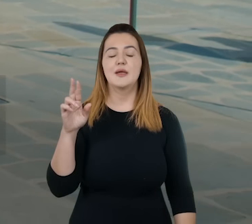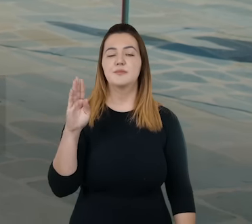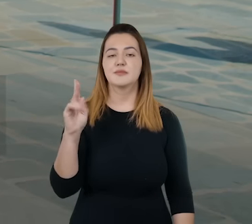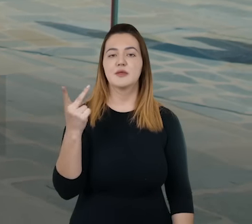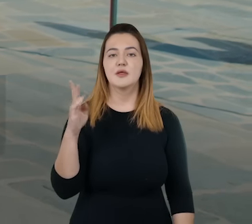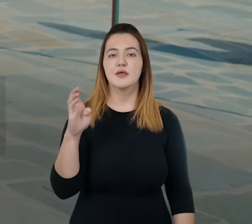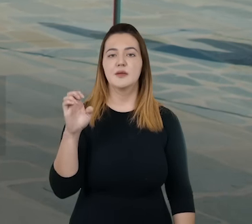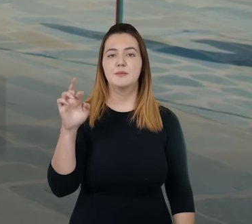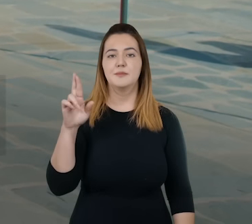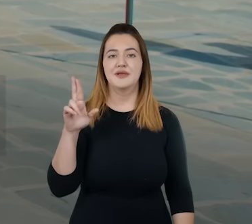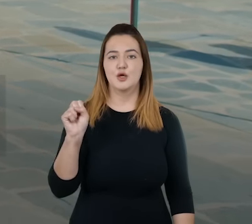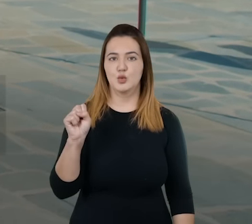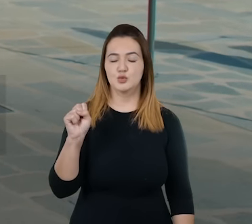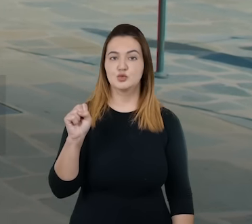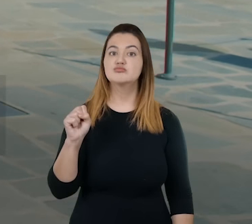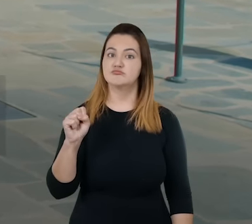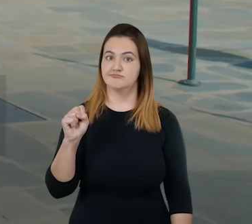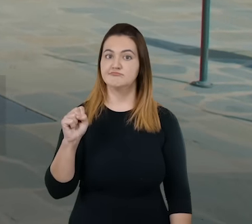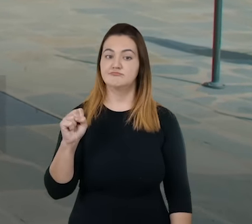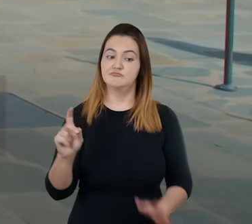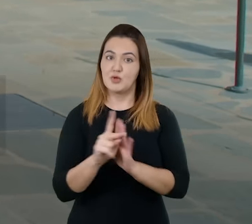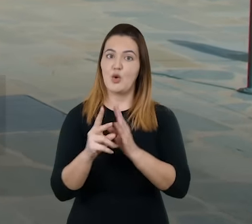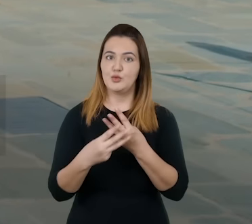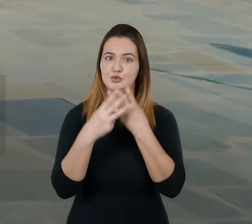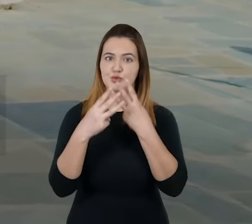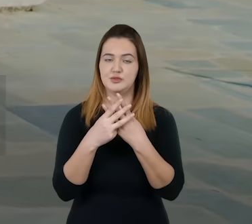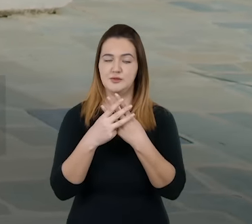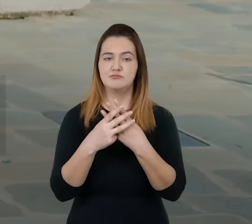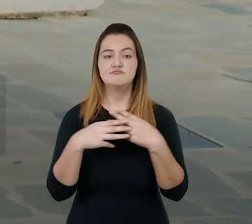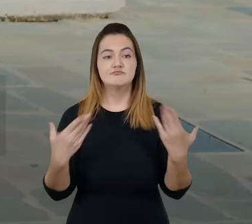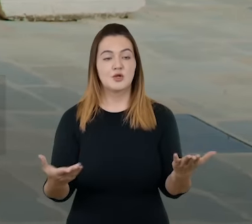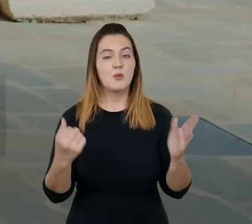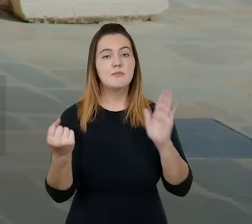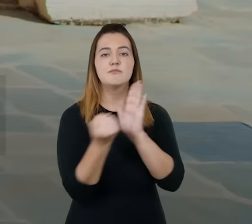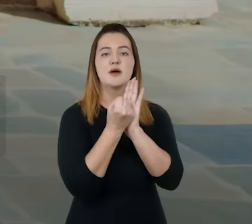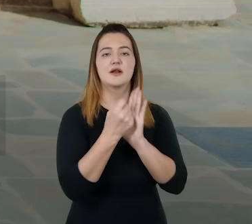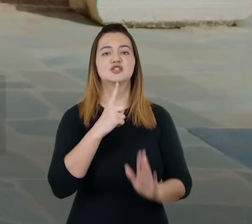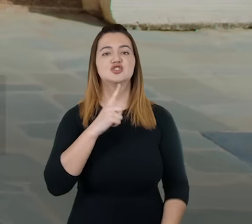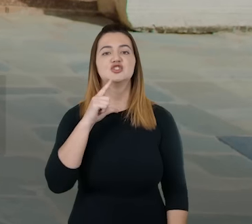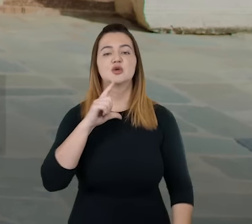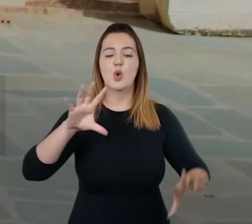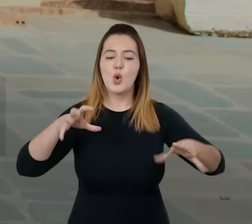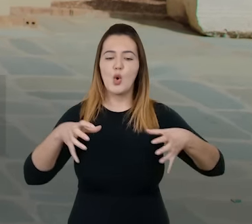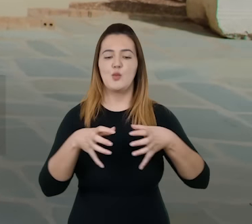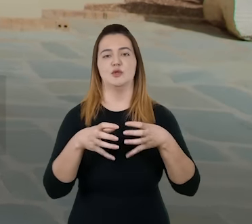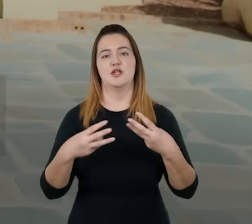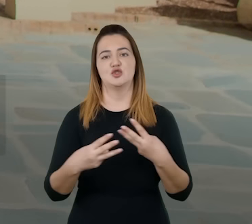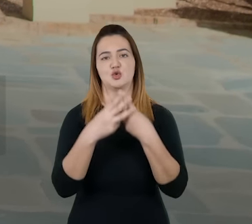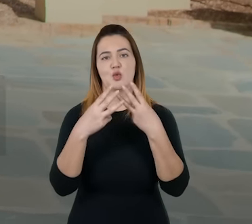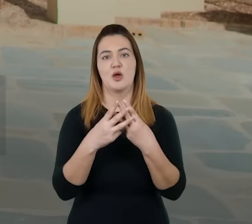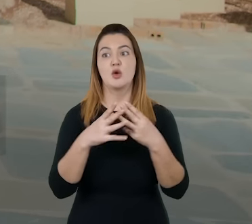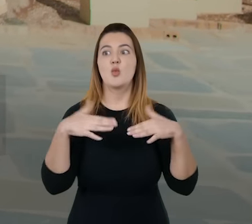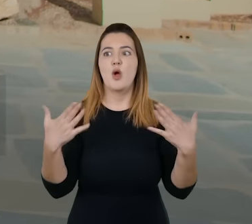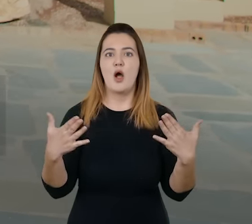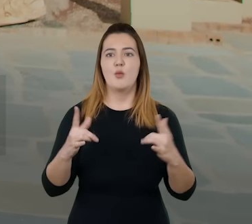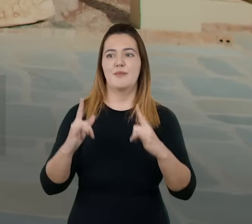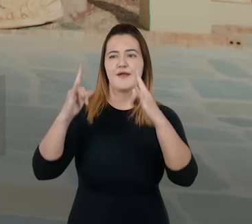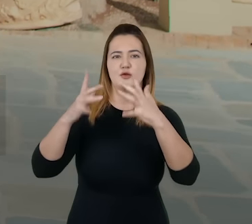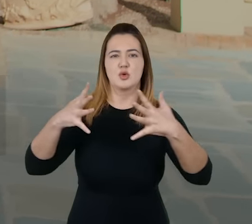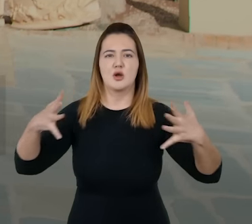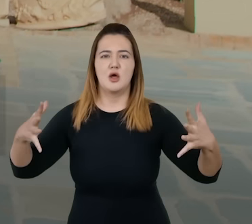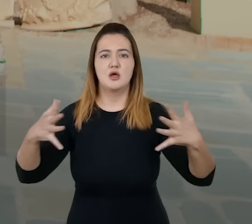encontrados fora de contexto esses dois elementos, eles demarcam que, de fato, aqui havia uma comunidade judaica. Agora, qual era o tamanho